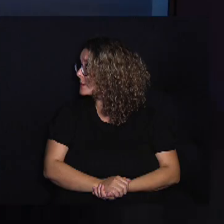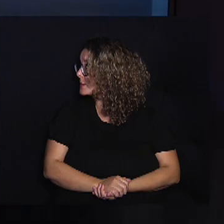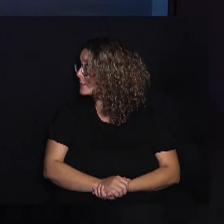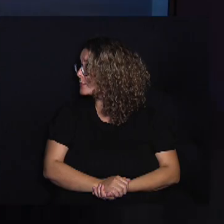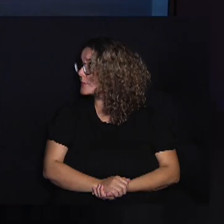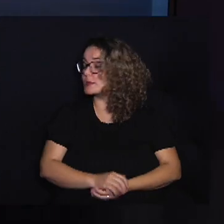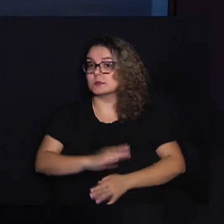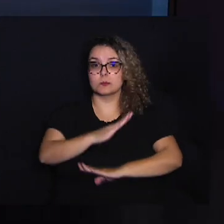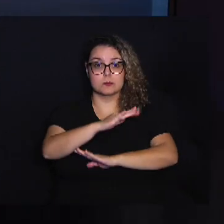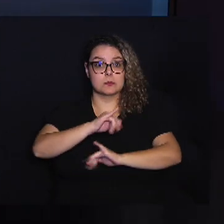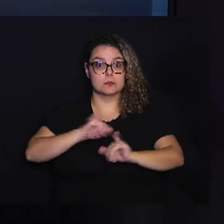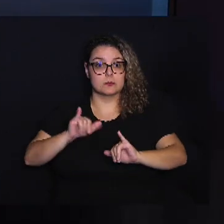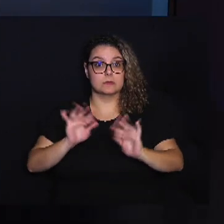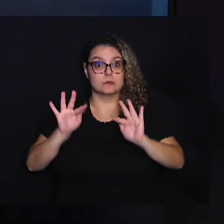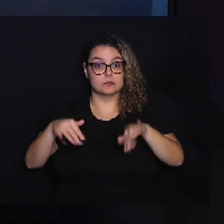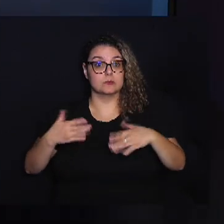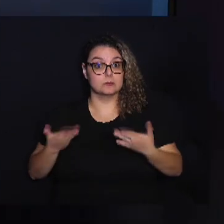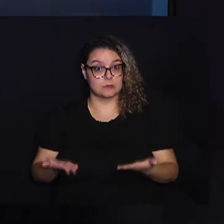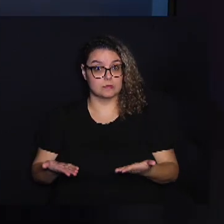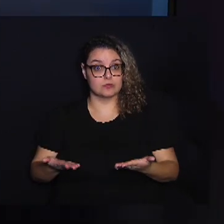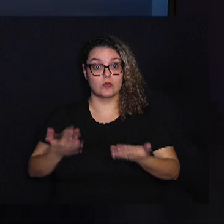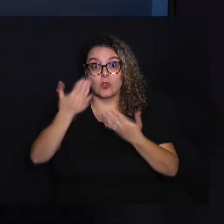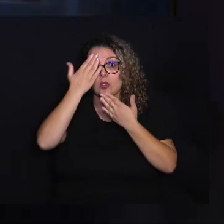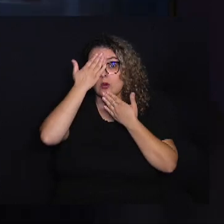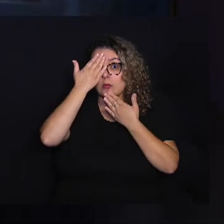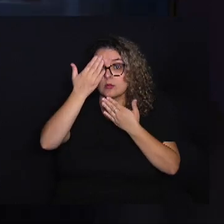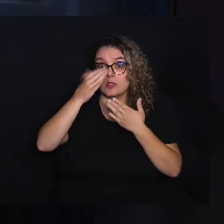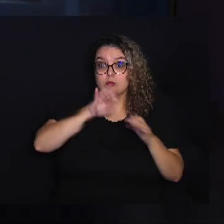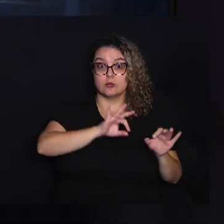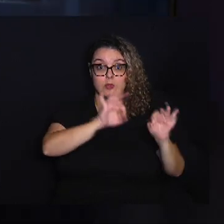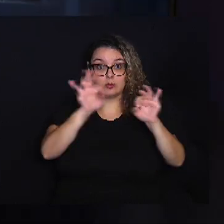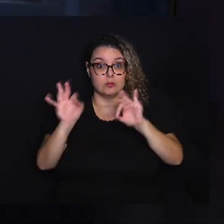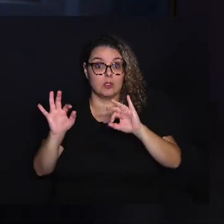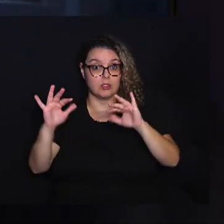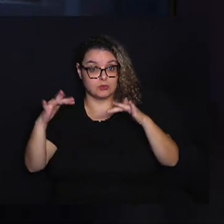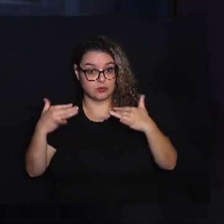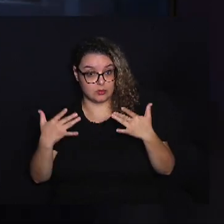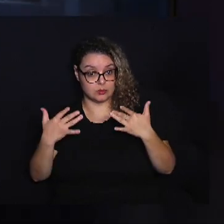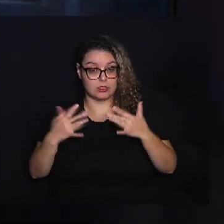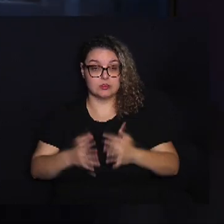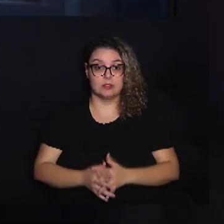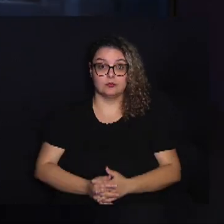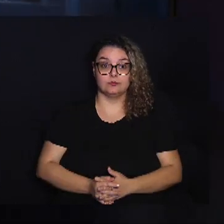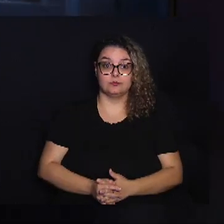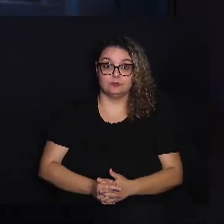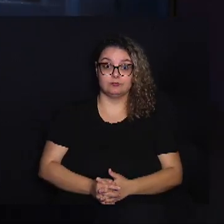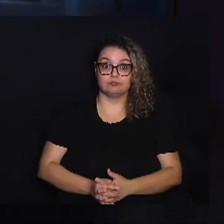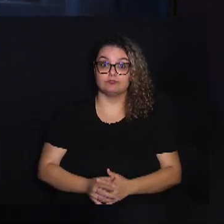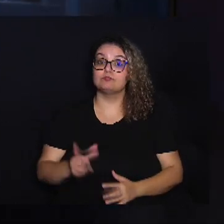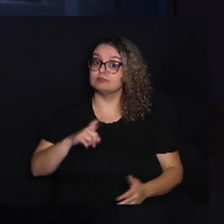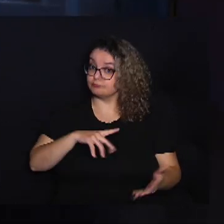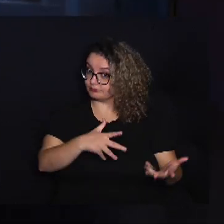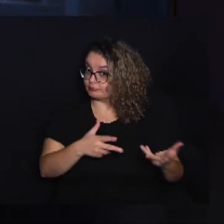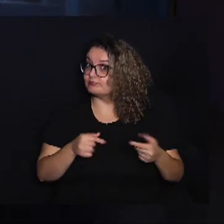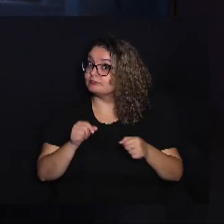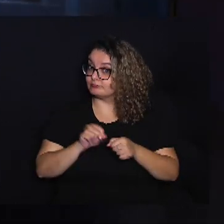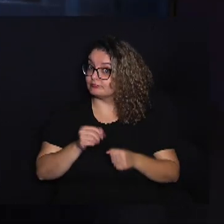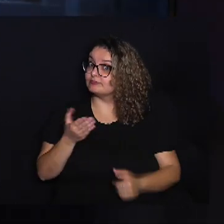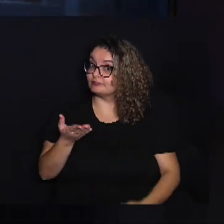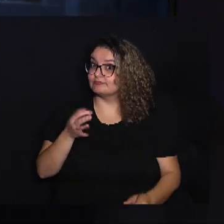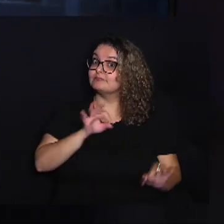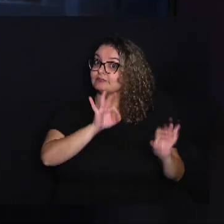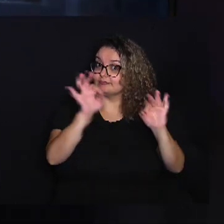O Jornal Câmara Notícia fica por aqui. Muito obrigado pela sua companhia, pela sua audiência. E eu tenho um convite a fazer a você que está